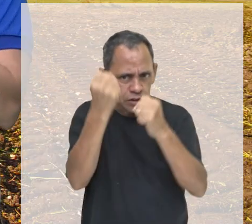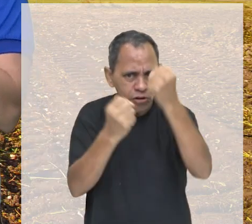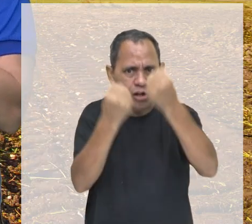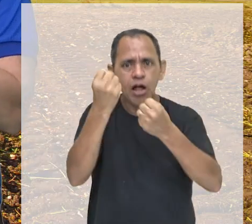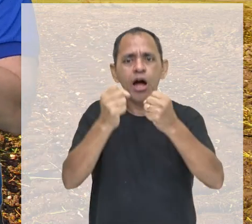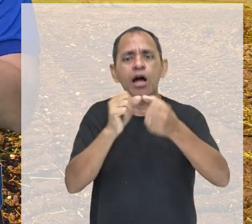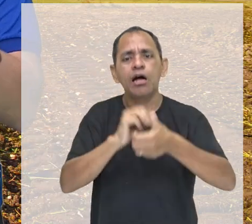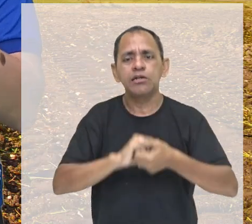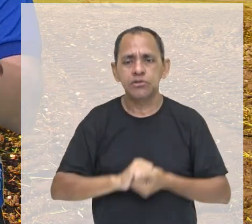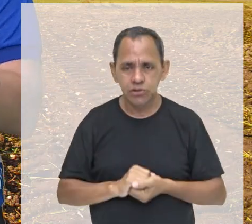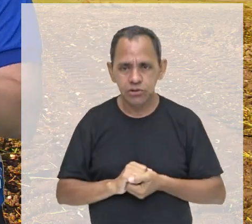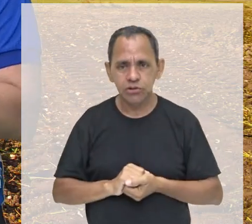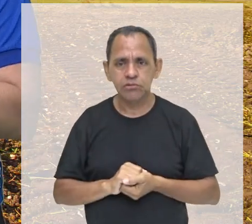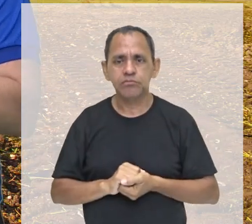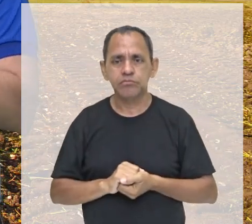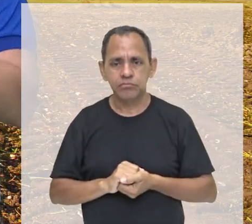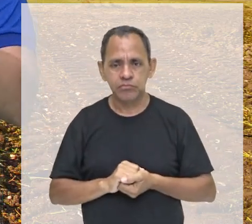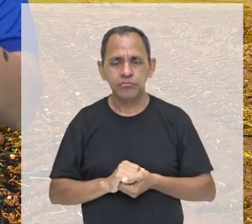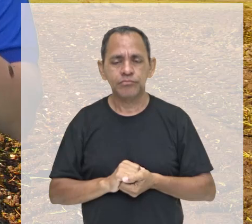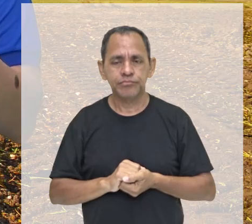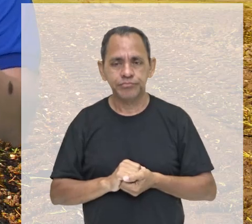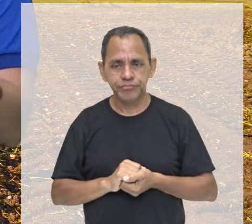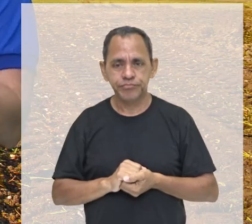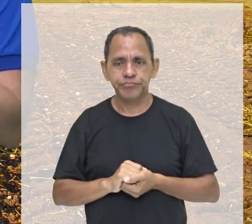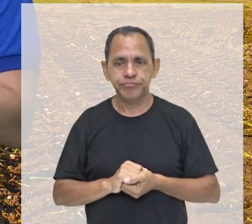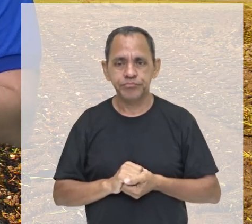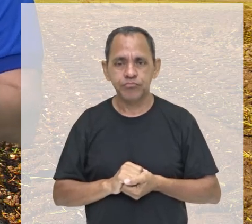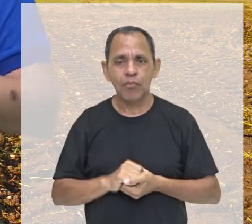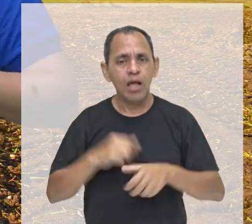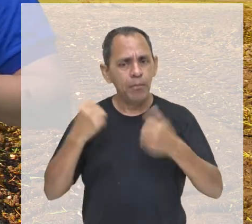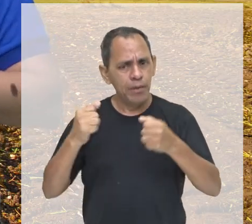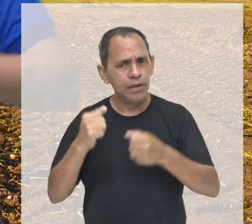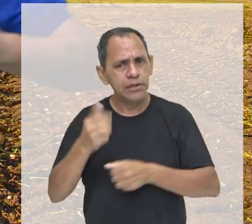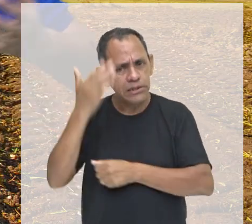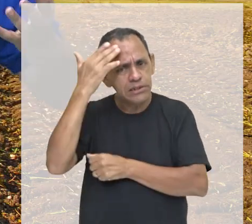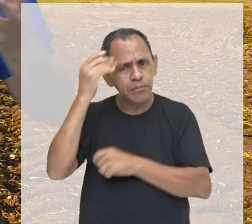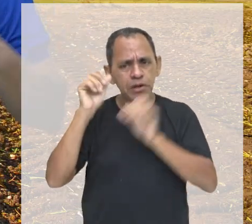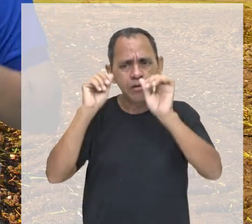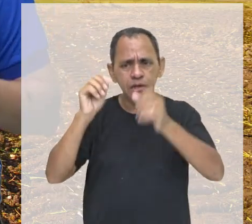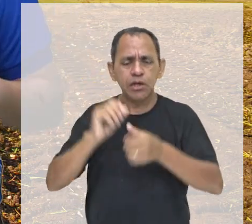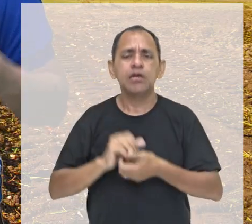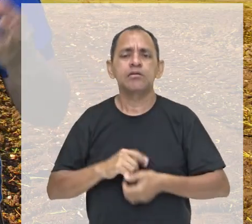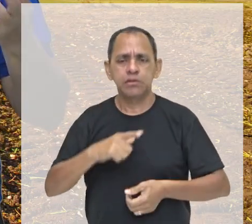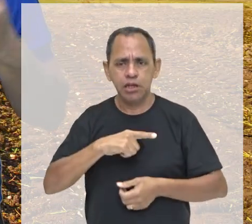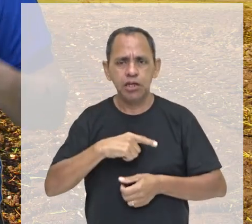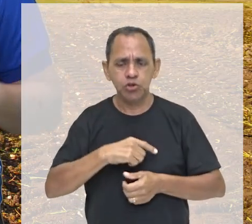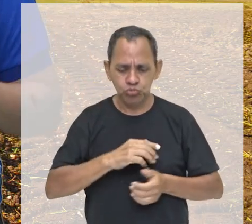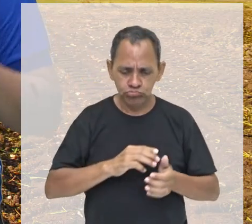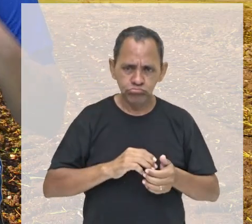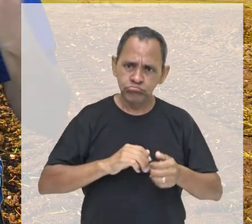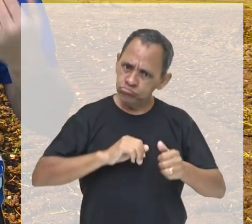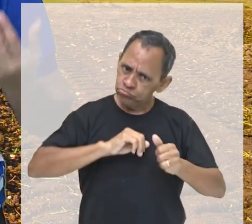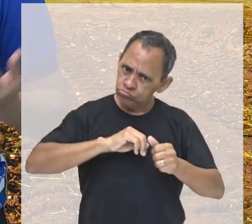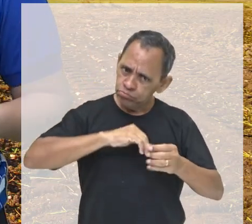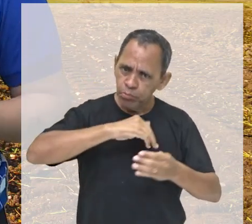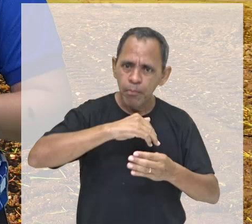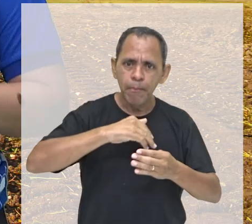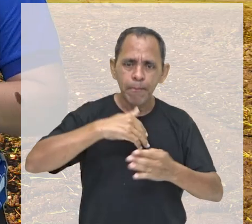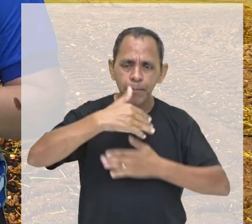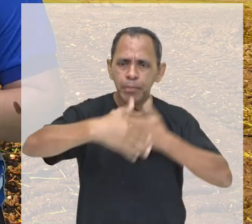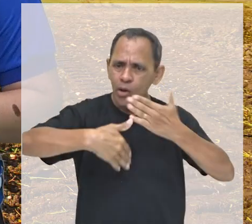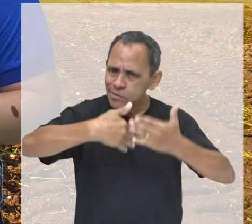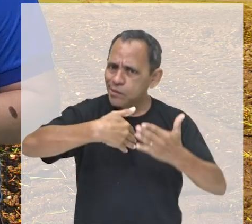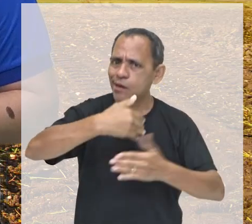desembalar menos e descascar mais, né? Então, a gente está passando por esse processo de mudanças, novamente, aí com o